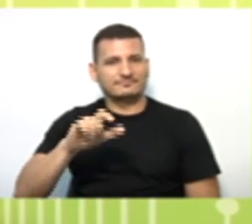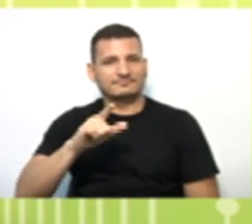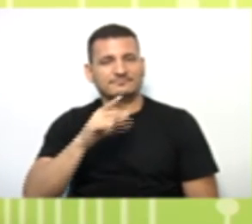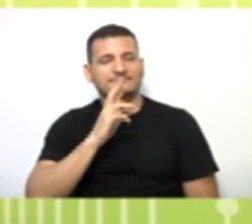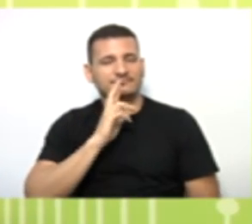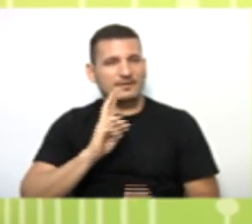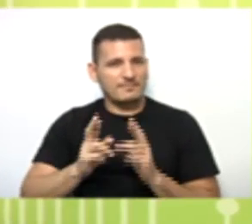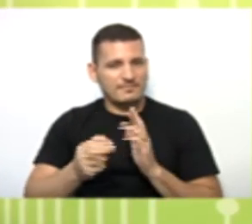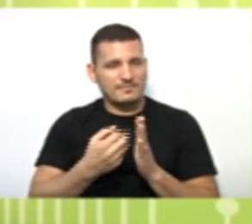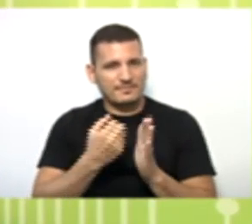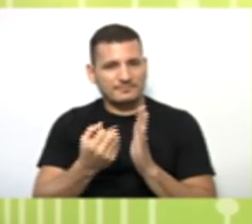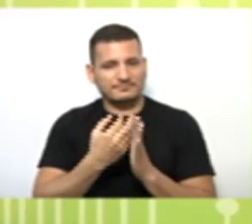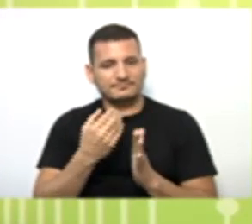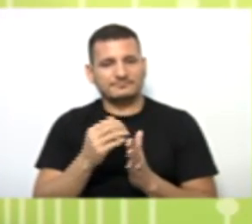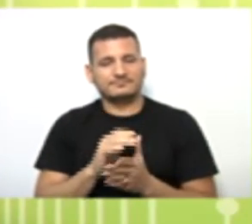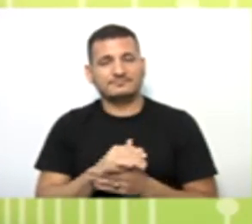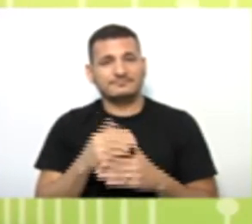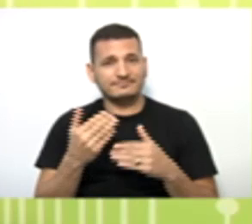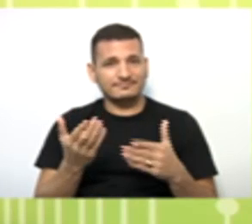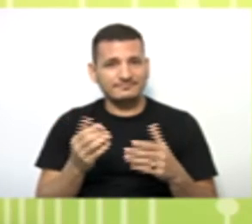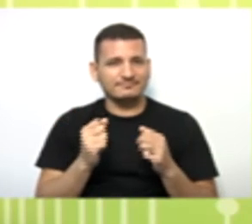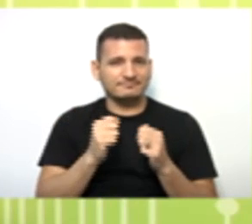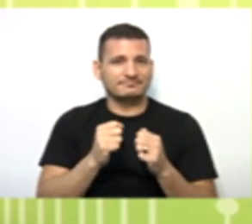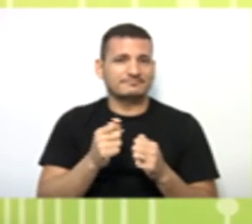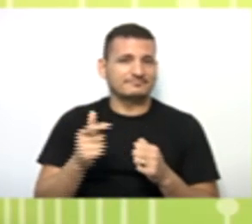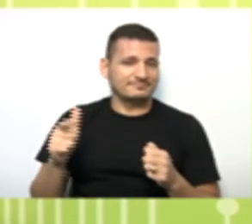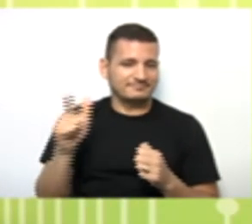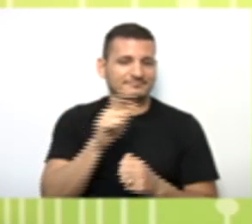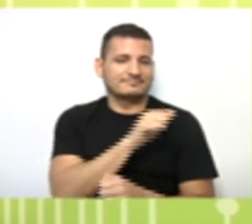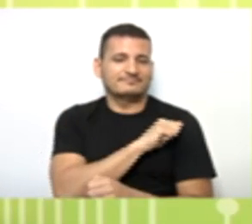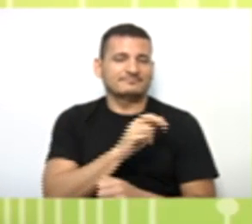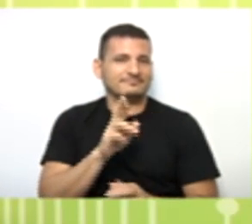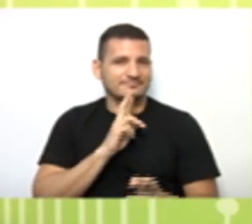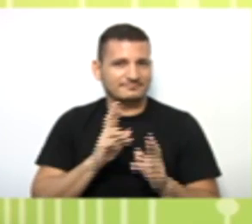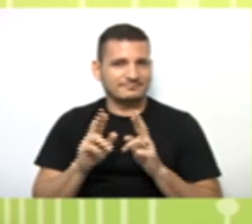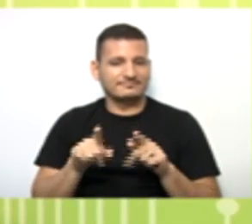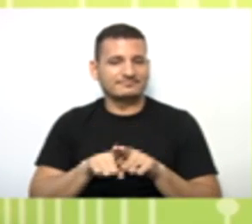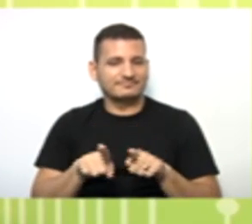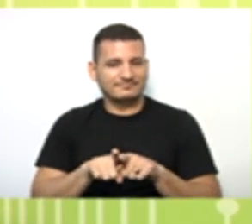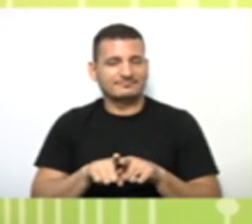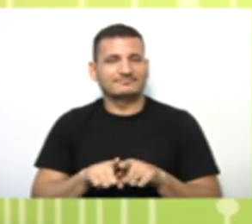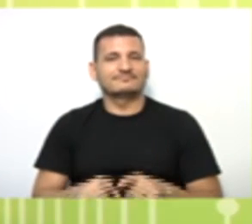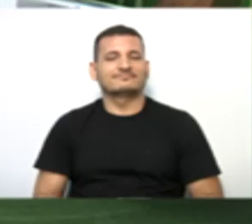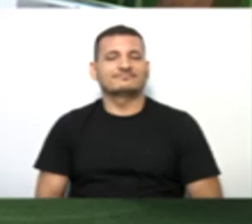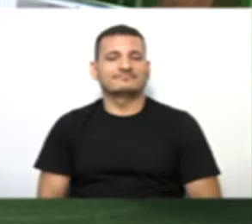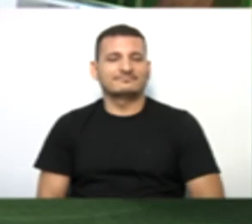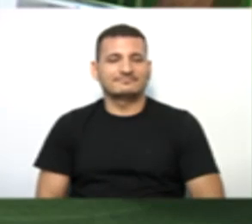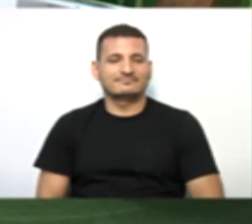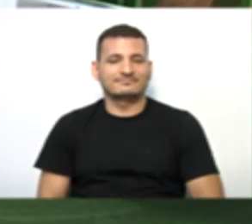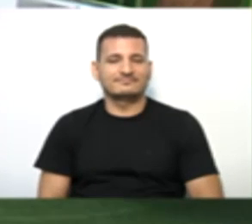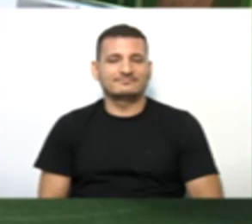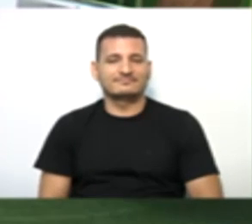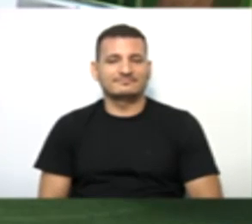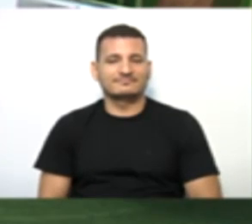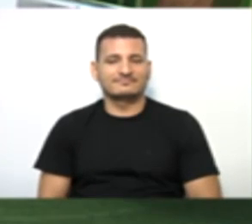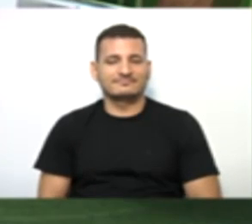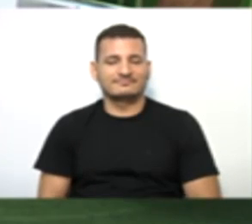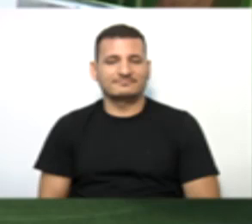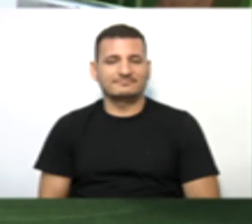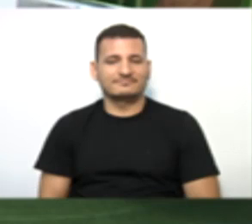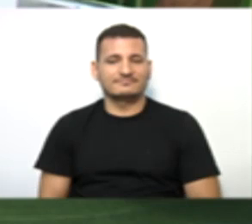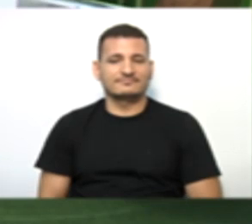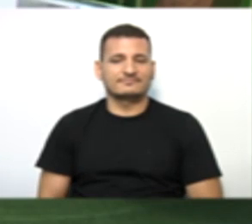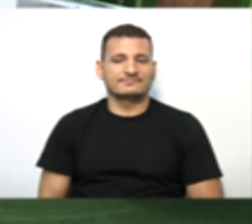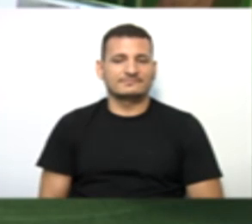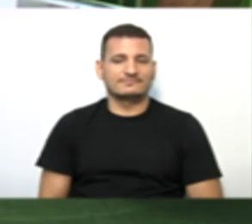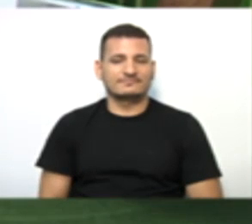respondendo bastante. Ismael, dê espaço para nossos outros alunos responderem também, Ismael, por favor, pelo amor de Deus, né? Aqui também tem muita participação. Tem um